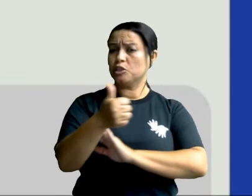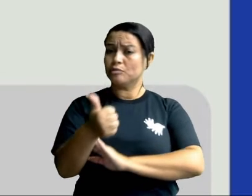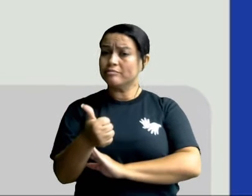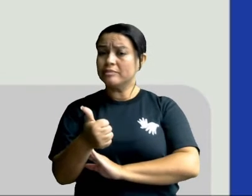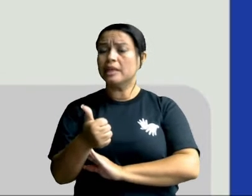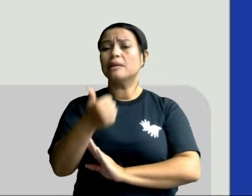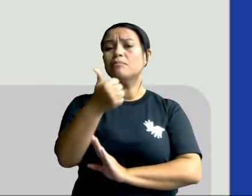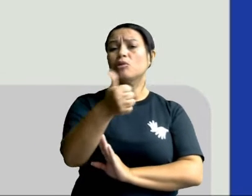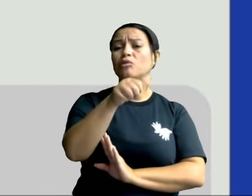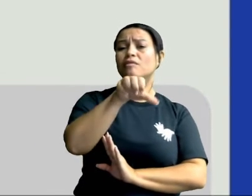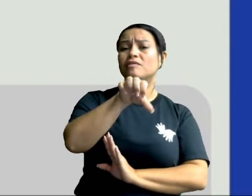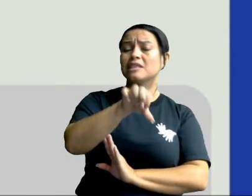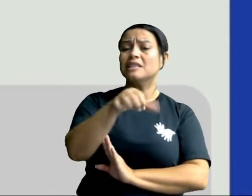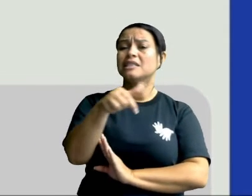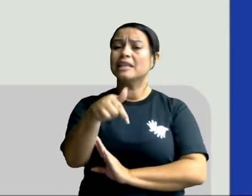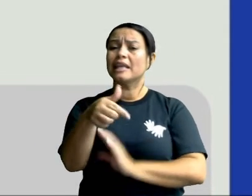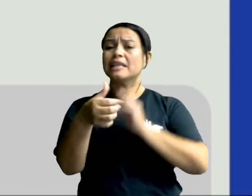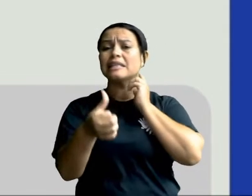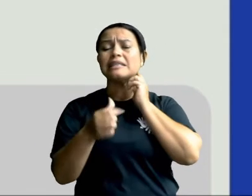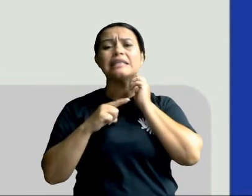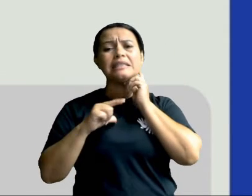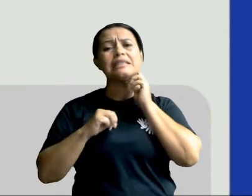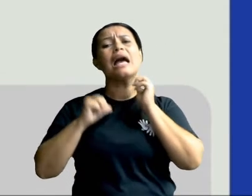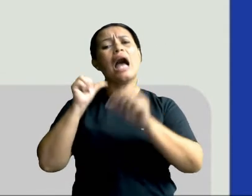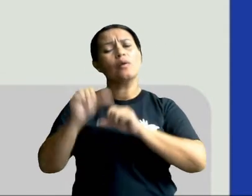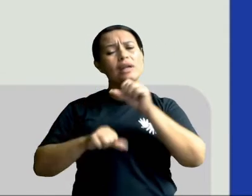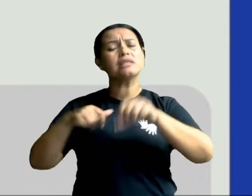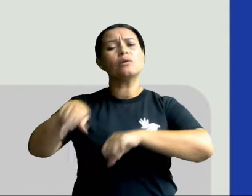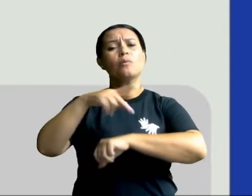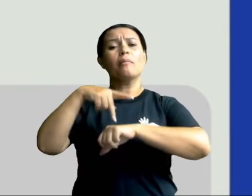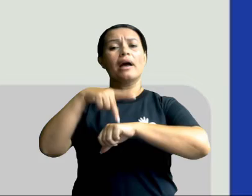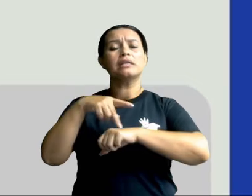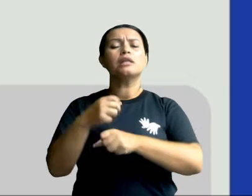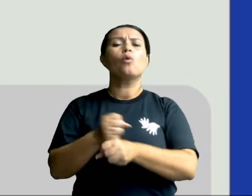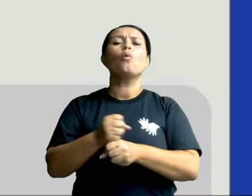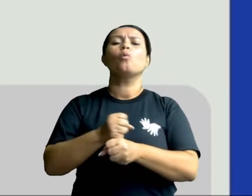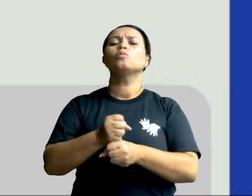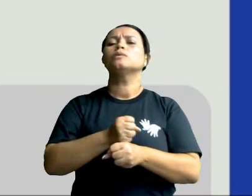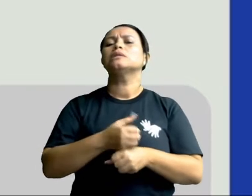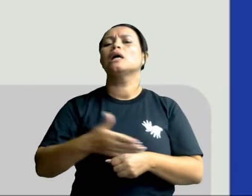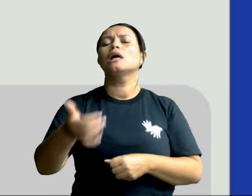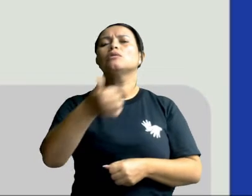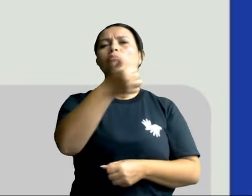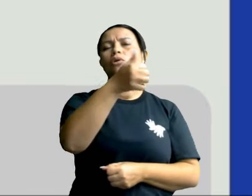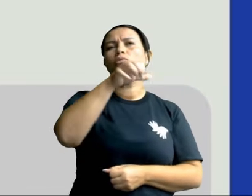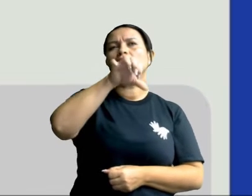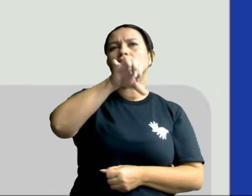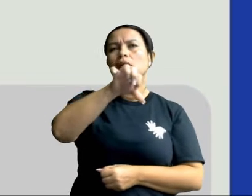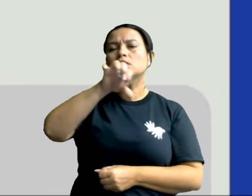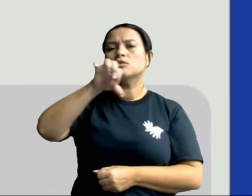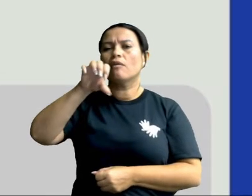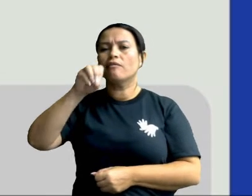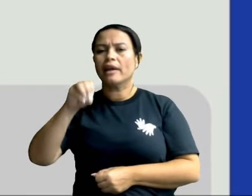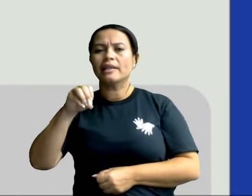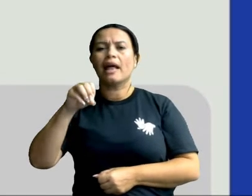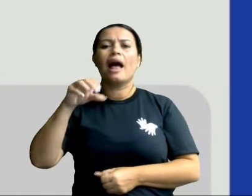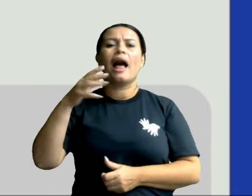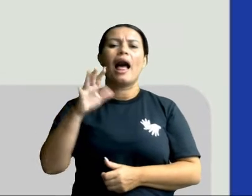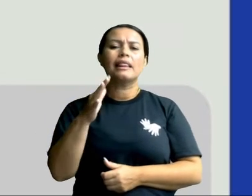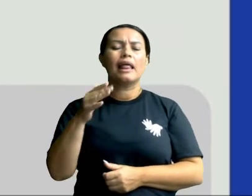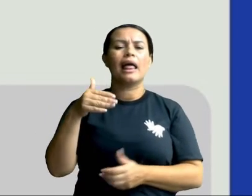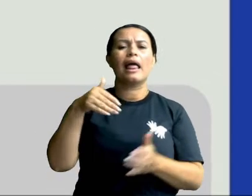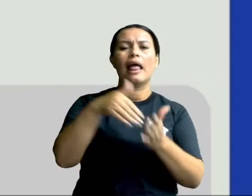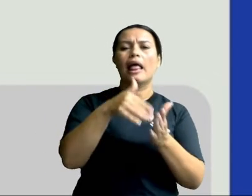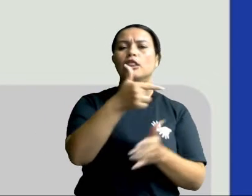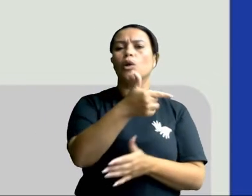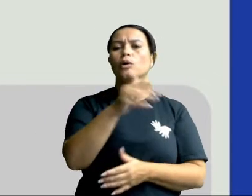de 1976 alteraram profundamente o país. No decorrer dos anos 1990 até 2000, o PIB